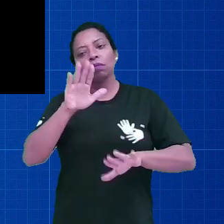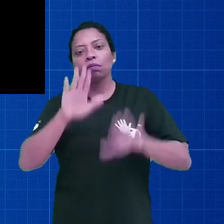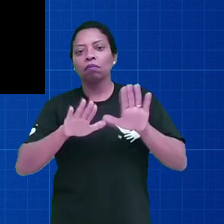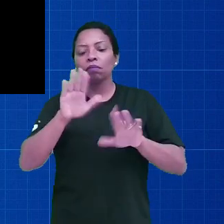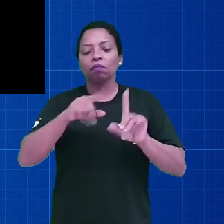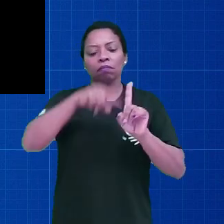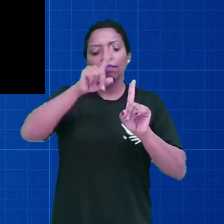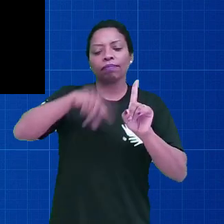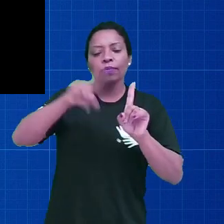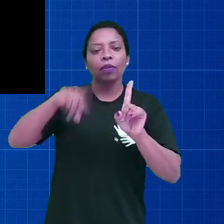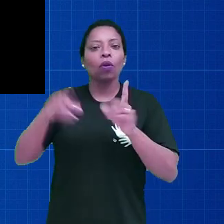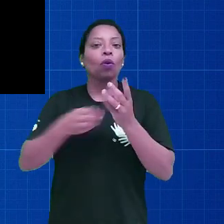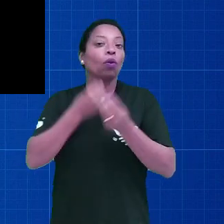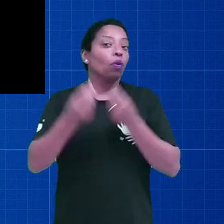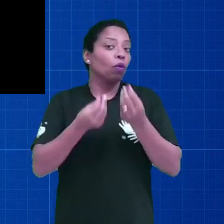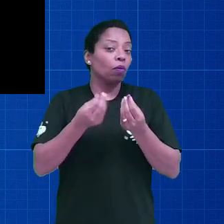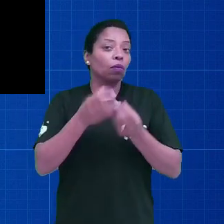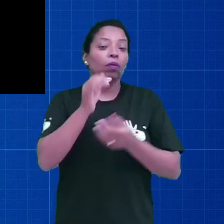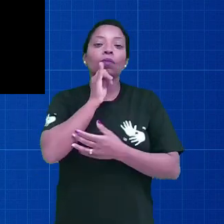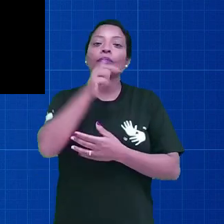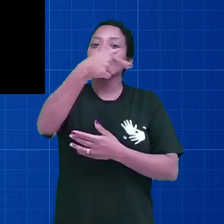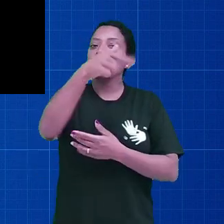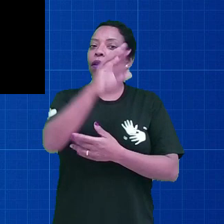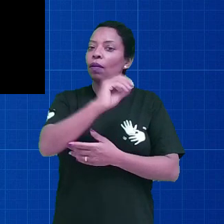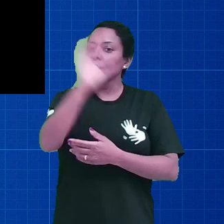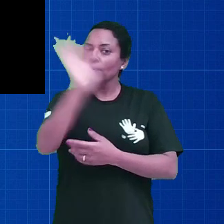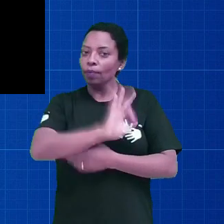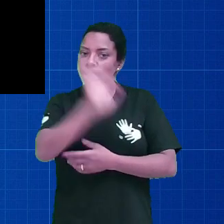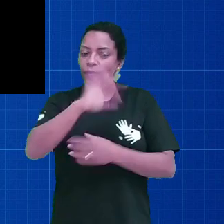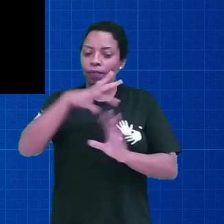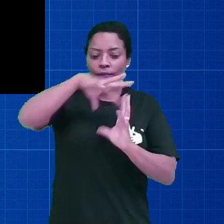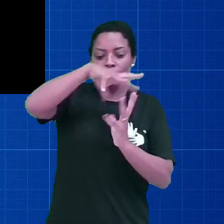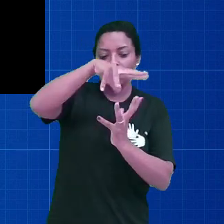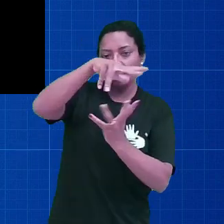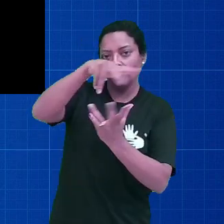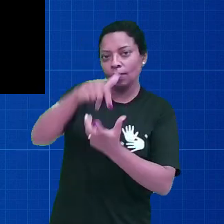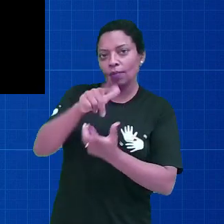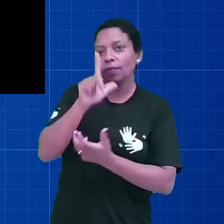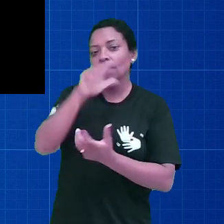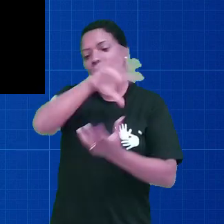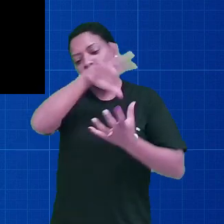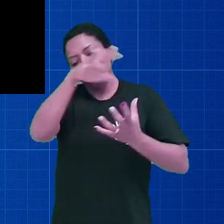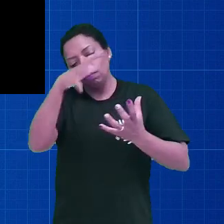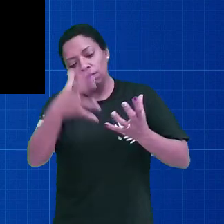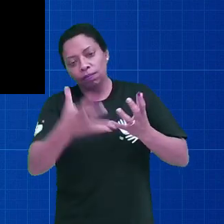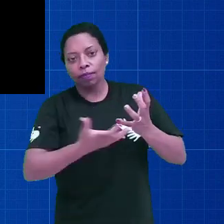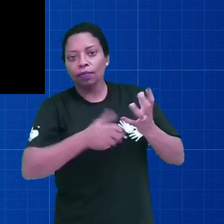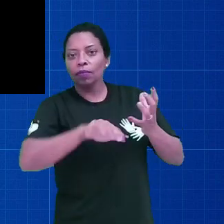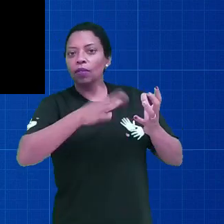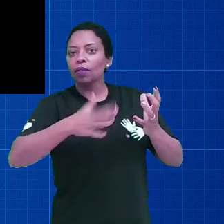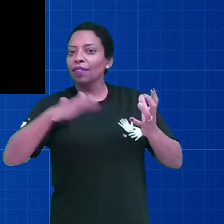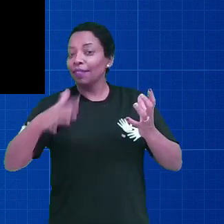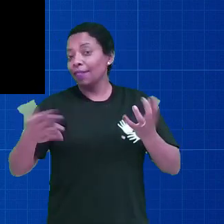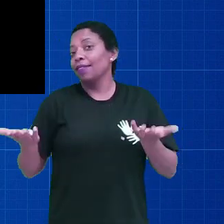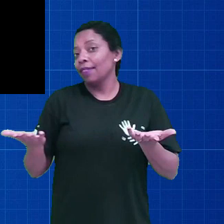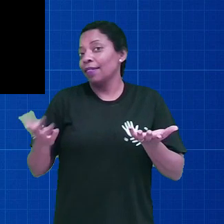escala. Então, se 70% da Terra estão cobertos por oceano, nós